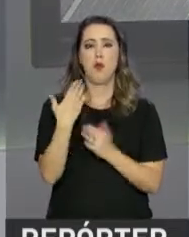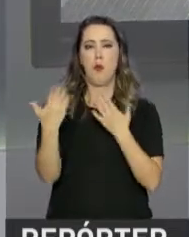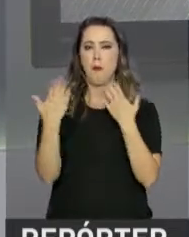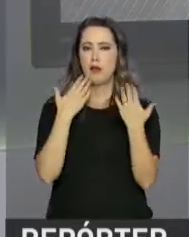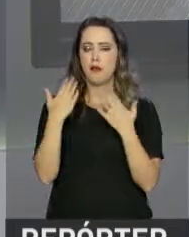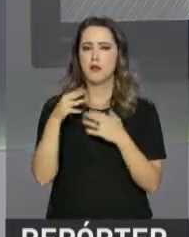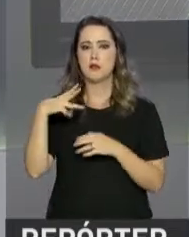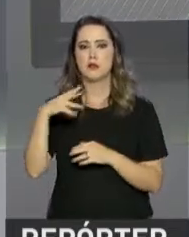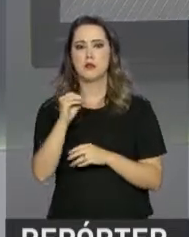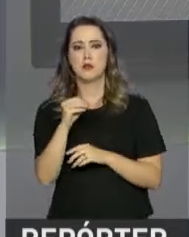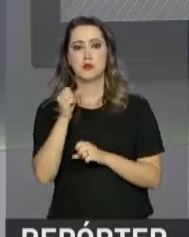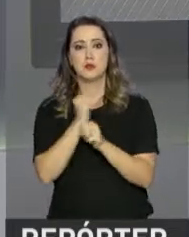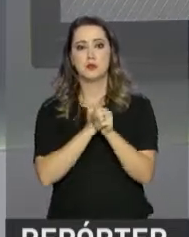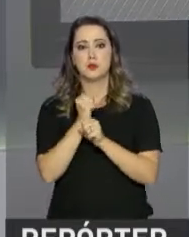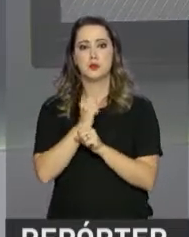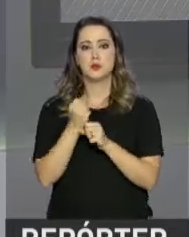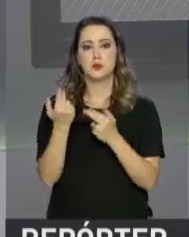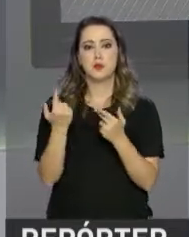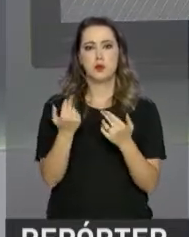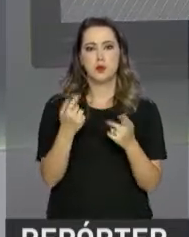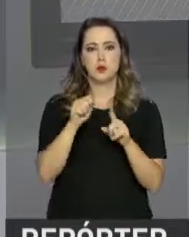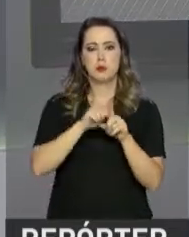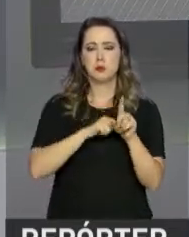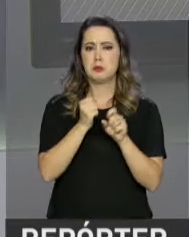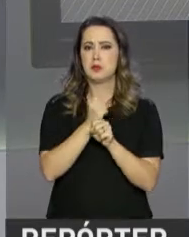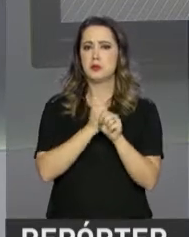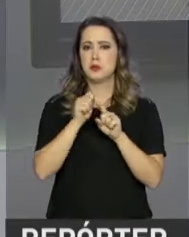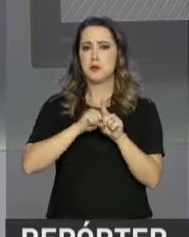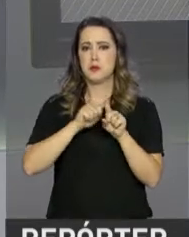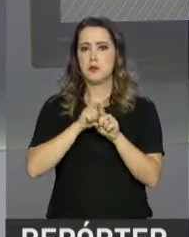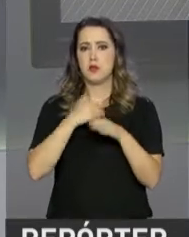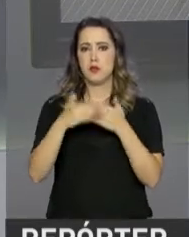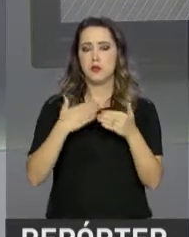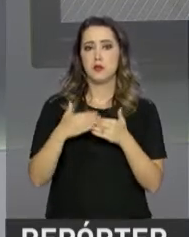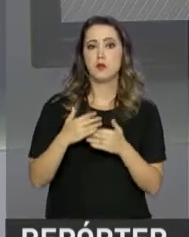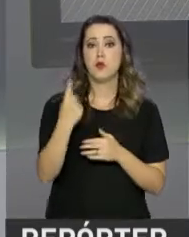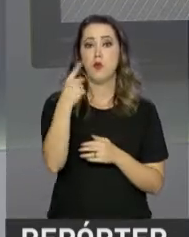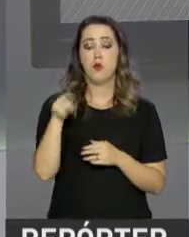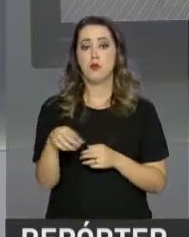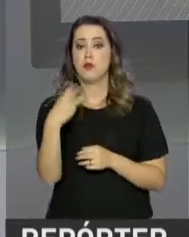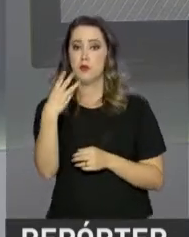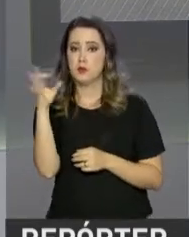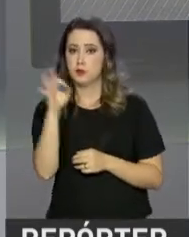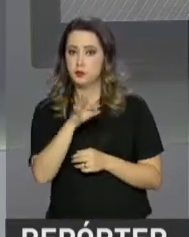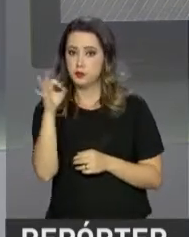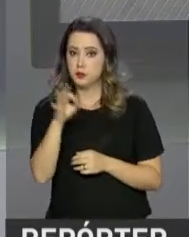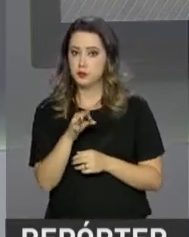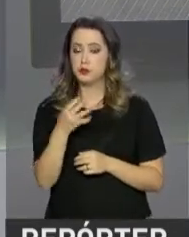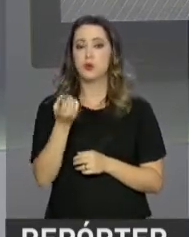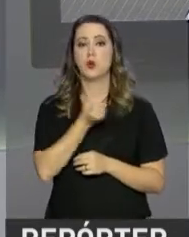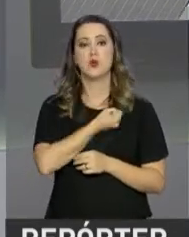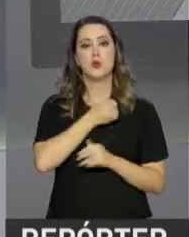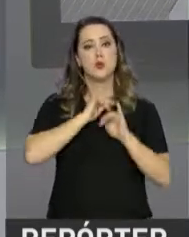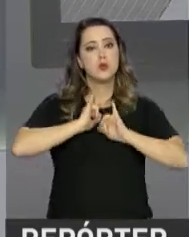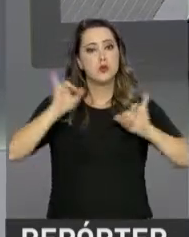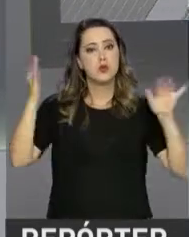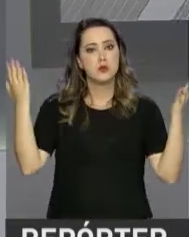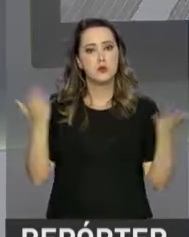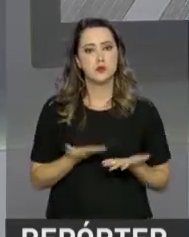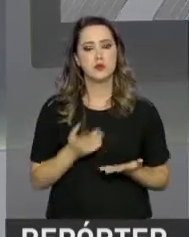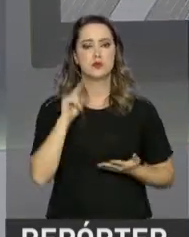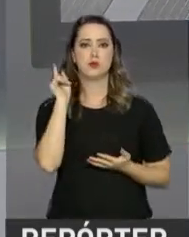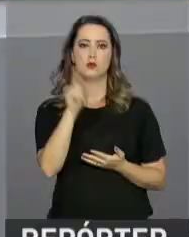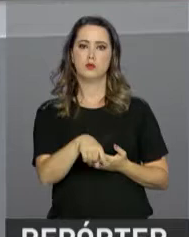entre março deste ano eo mesmo mês do ano passado o avanço foi de 1,3 por cento os dados foram divulgados